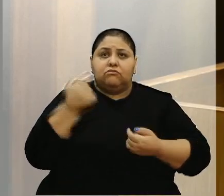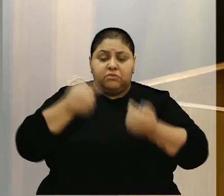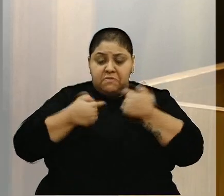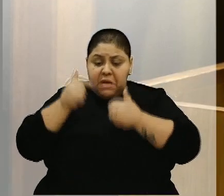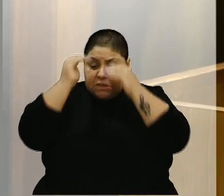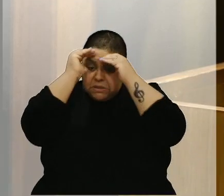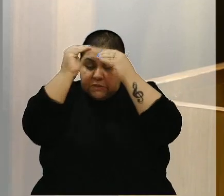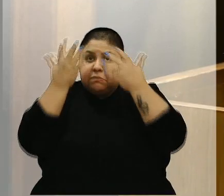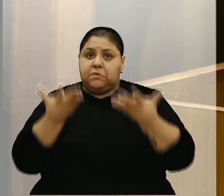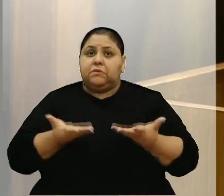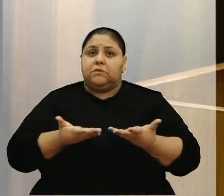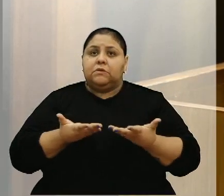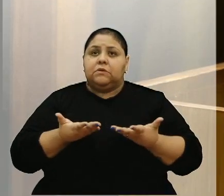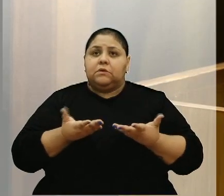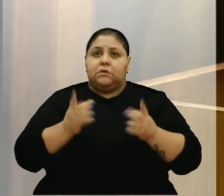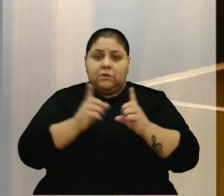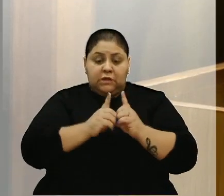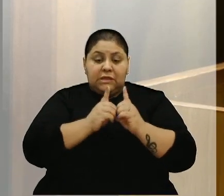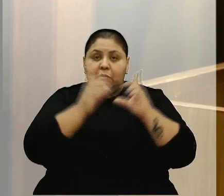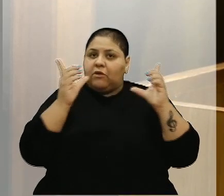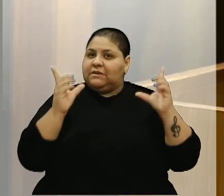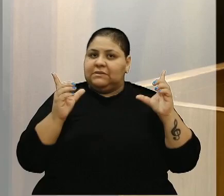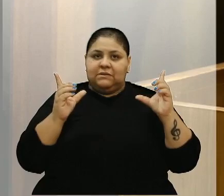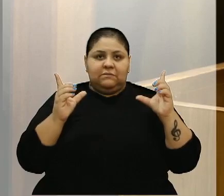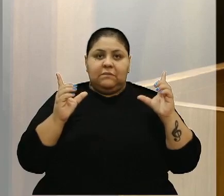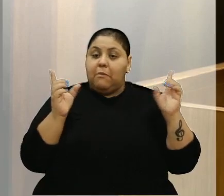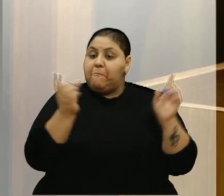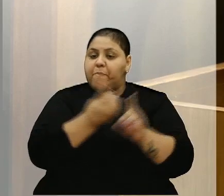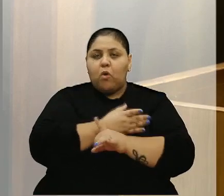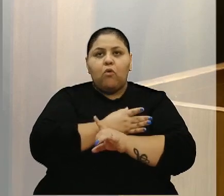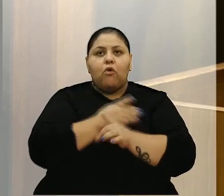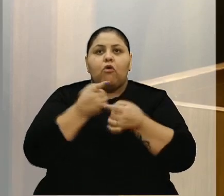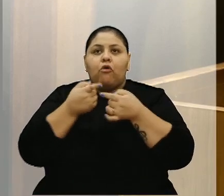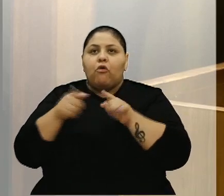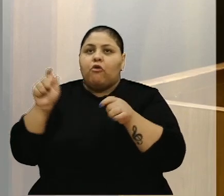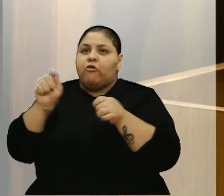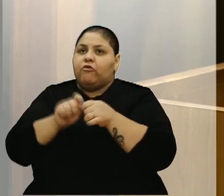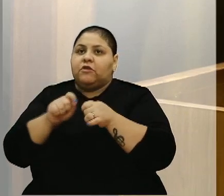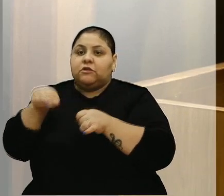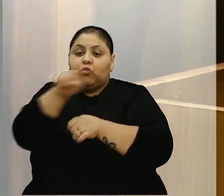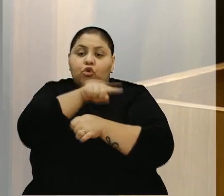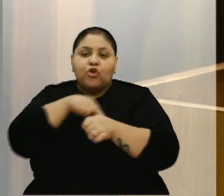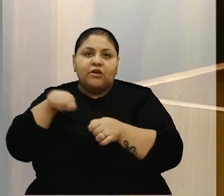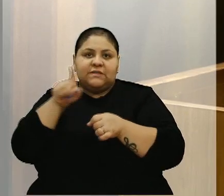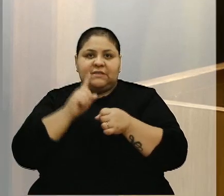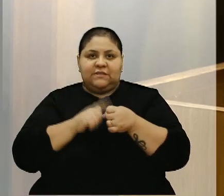respeitosos. Uma parte. E a democracia ela é livre. Mas façam por nossa Caxias.